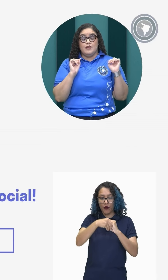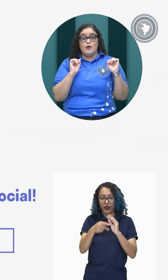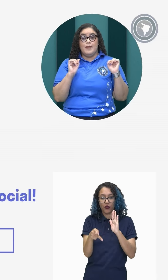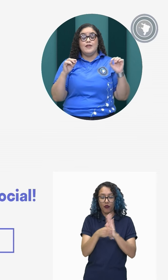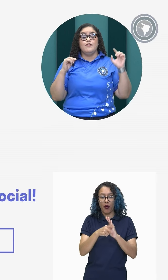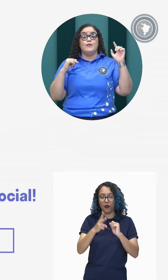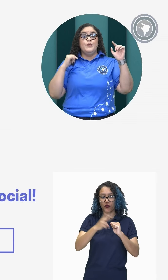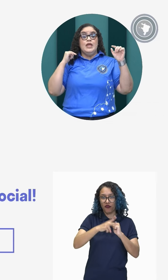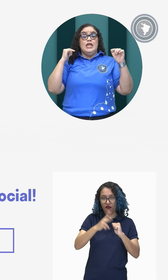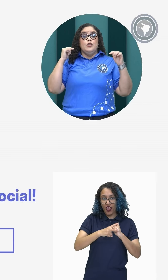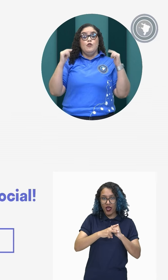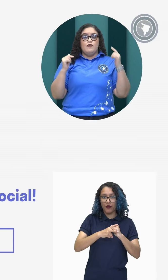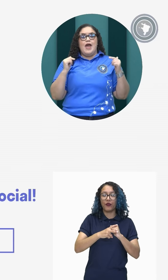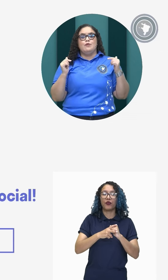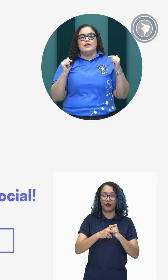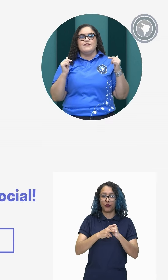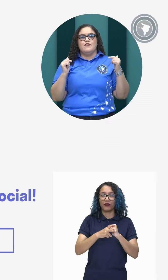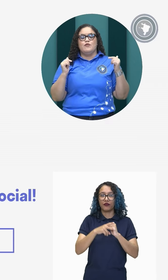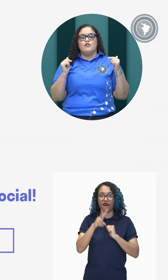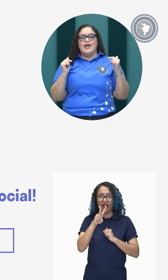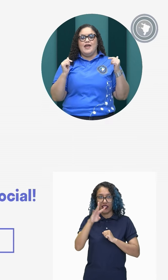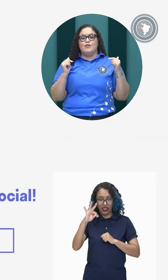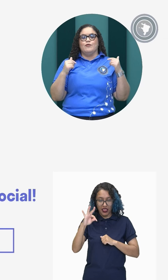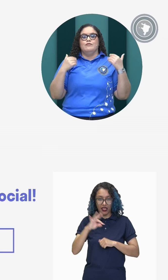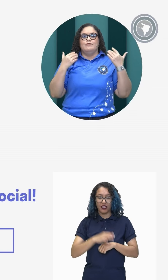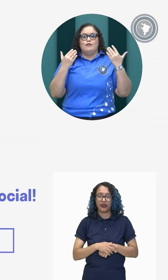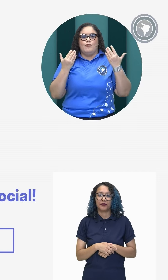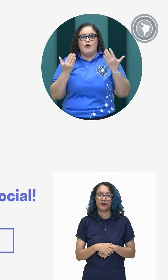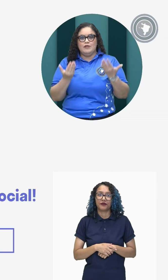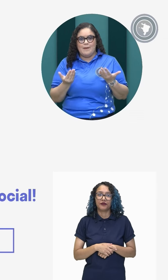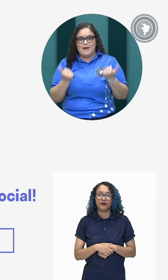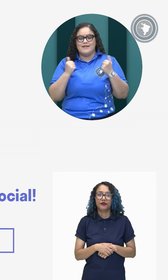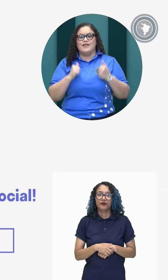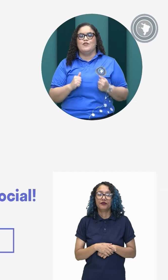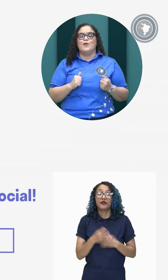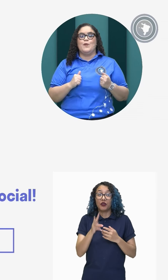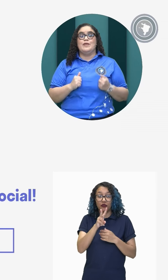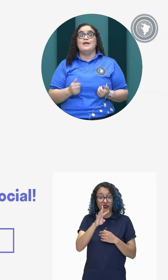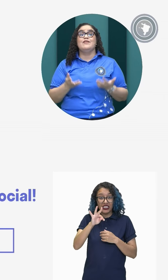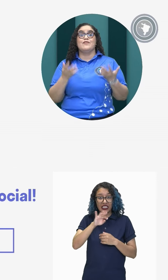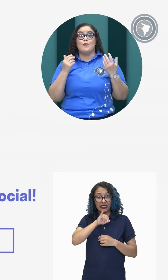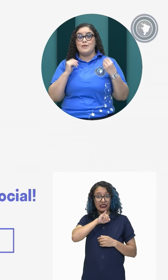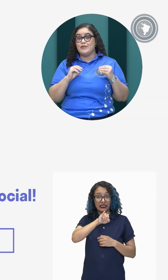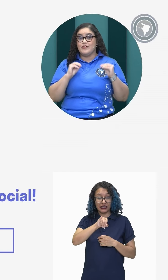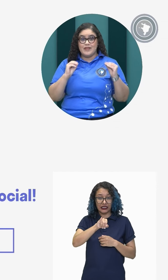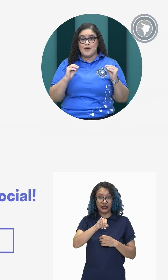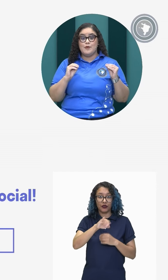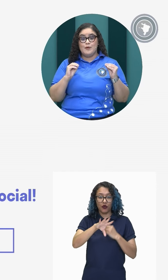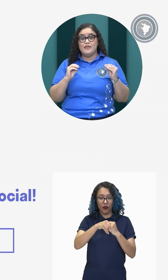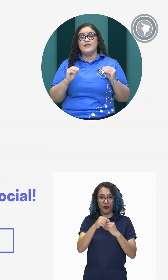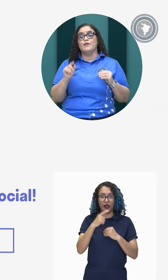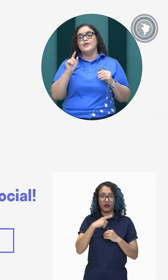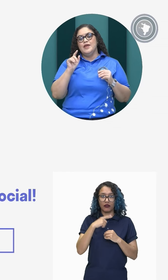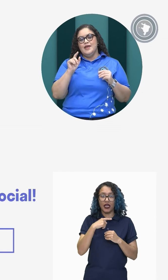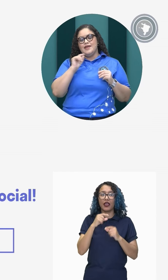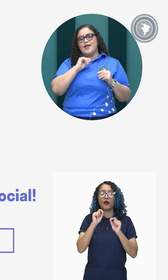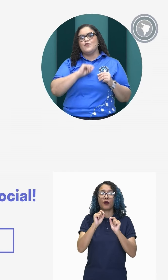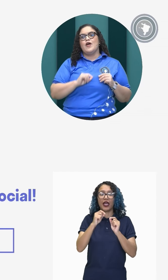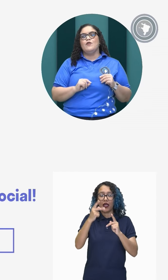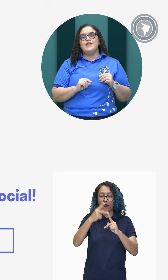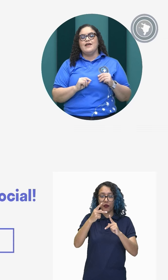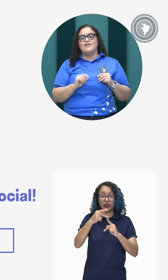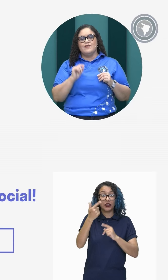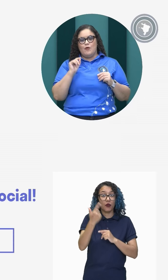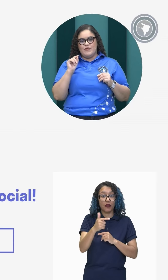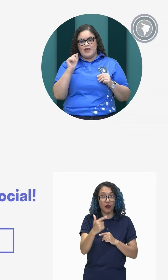disse anteriormente, no verbo transitivo direto, quando aparecer o seu complemento, esse complemento não terá preposição. E é